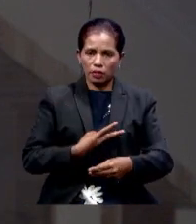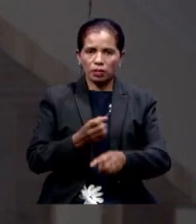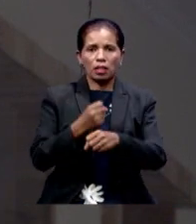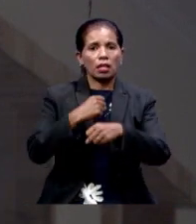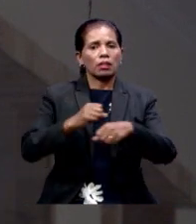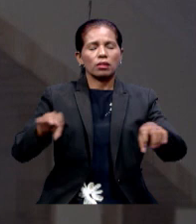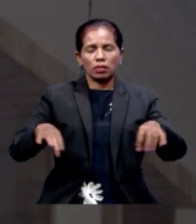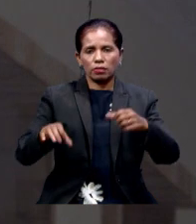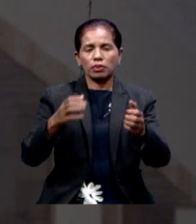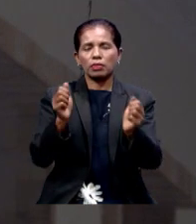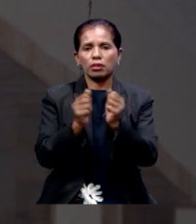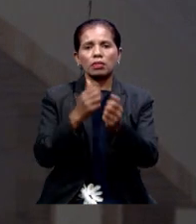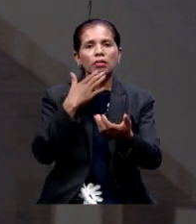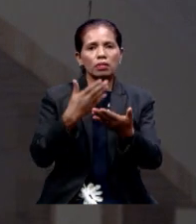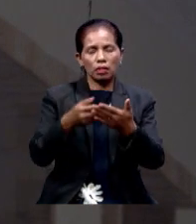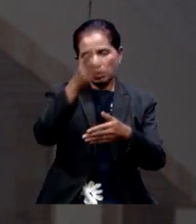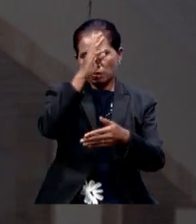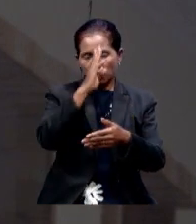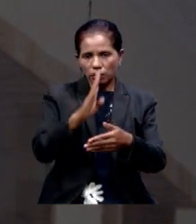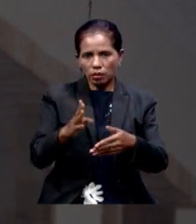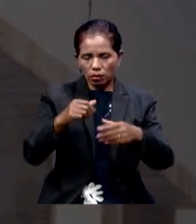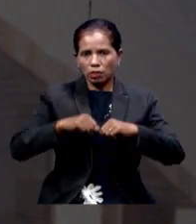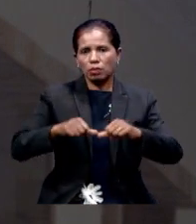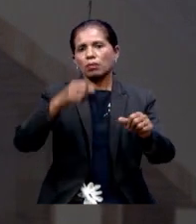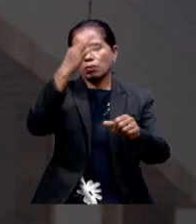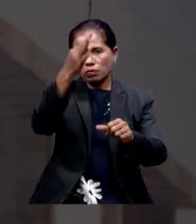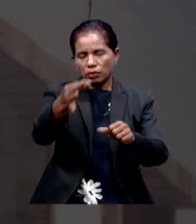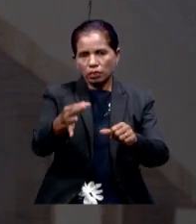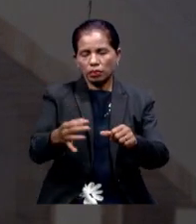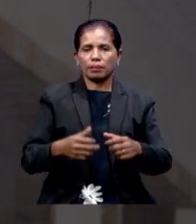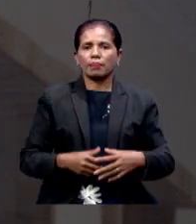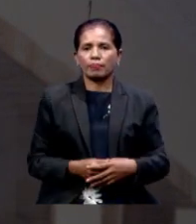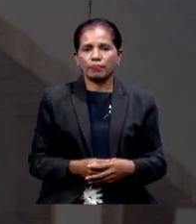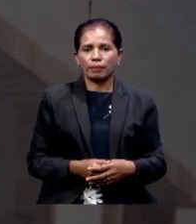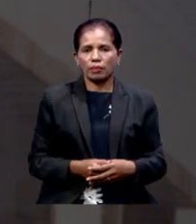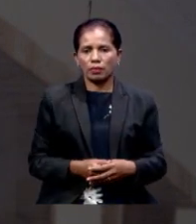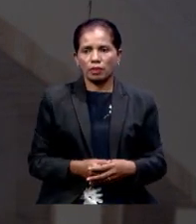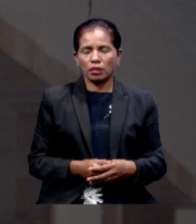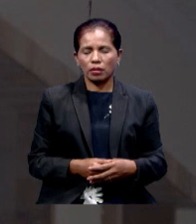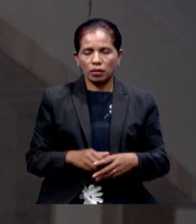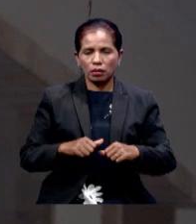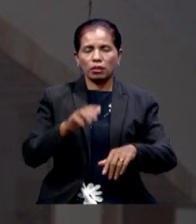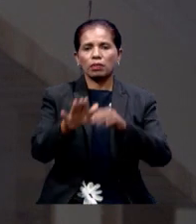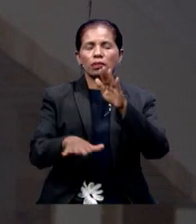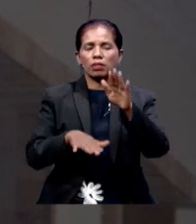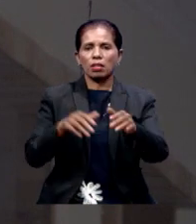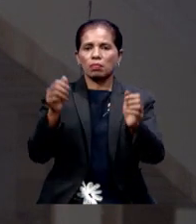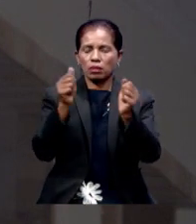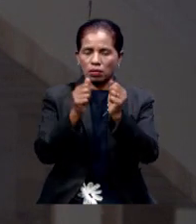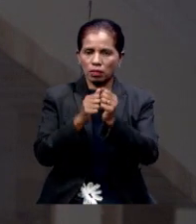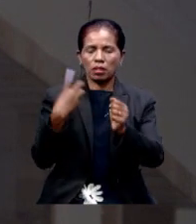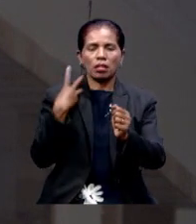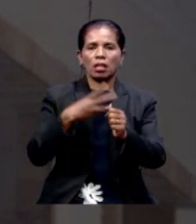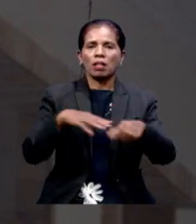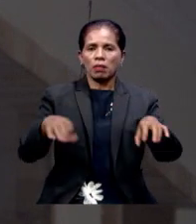de Metno em Roma. Por Lava Oin, por Por ir lá de dia carta de que Knar